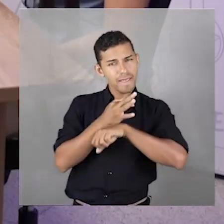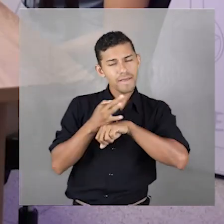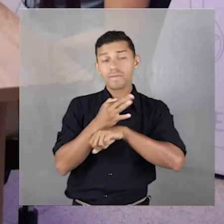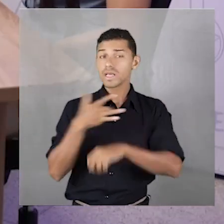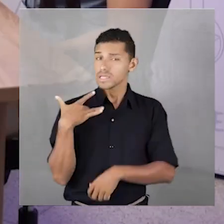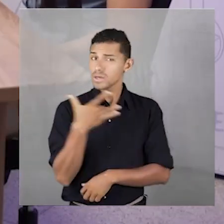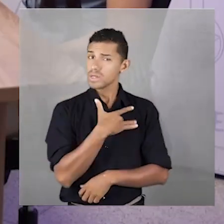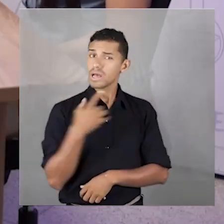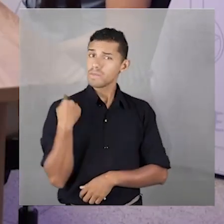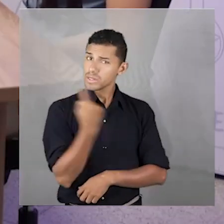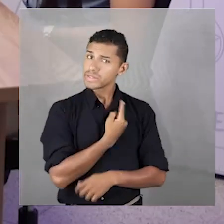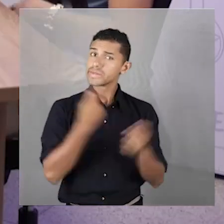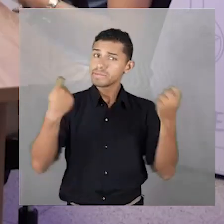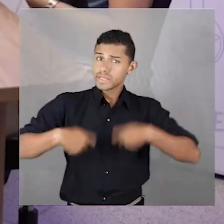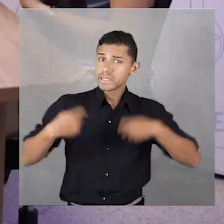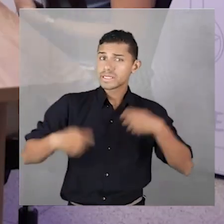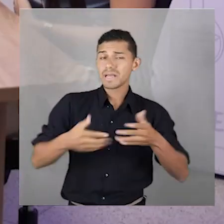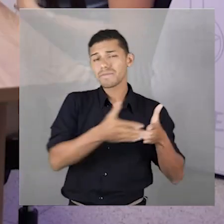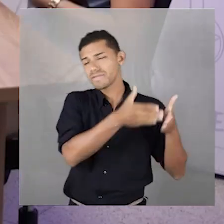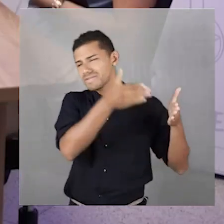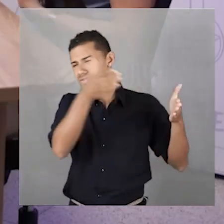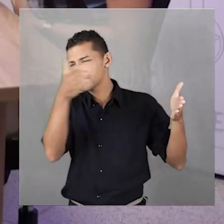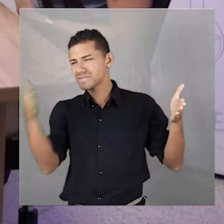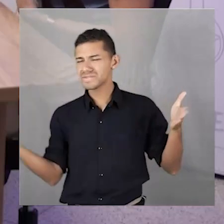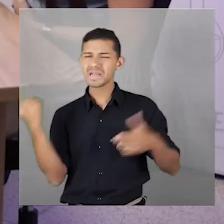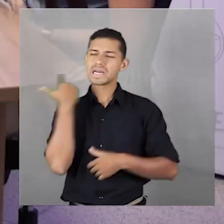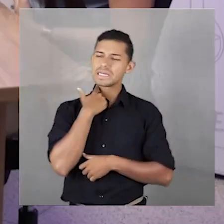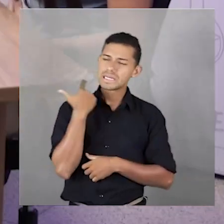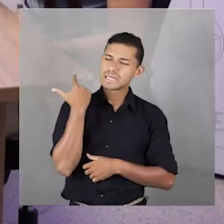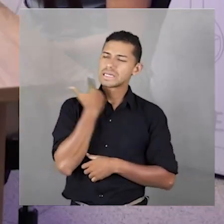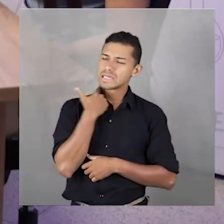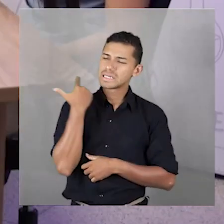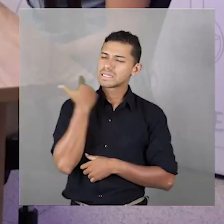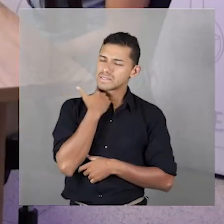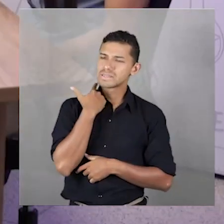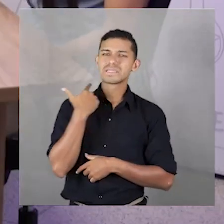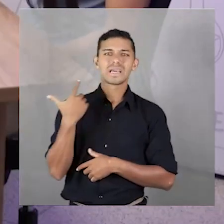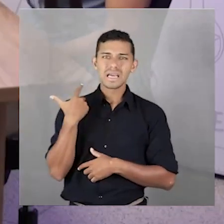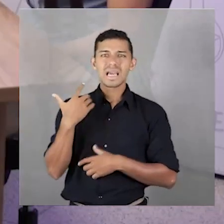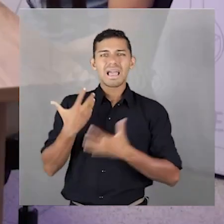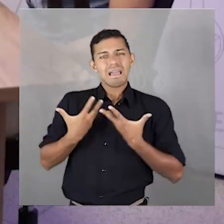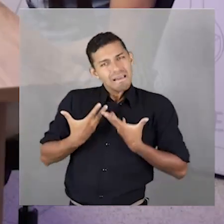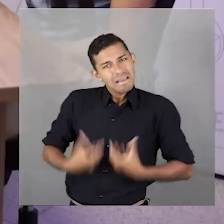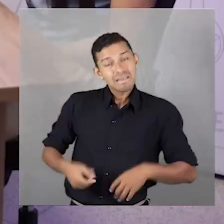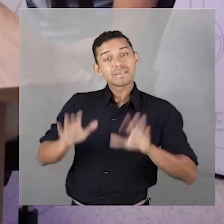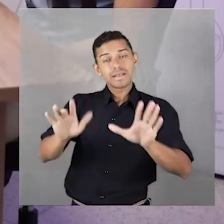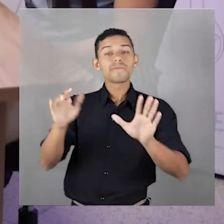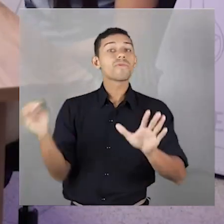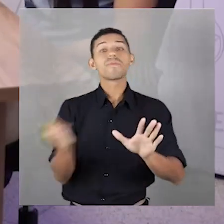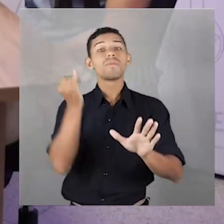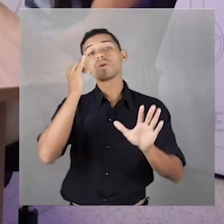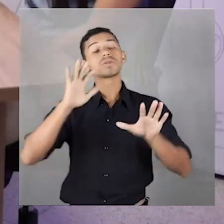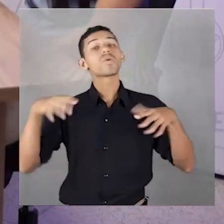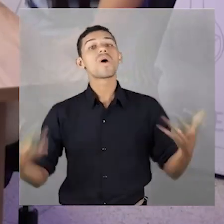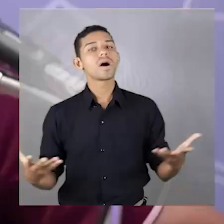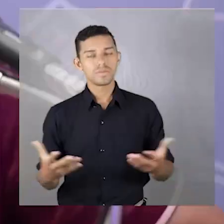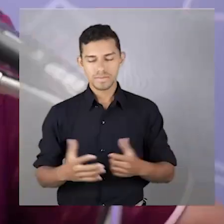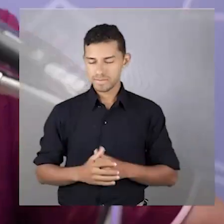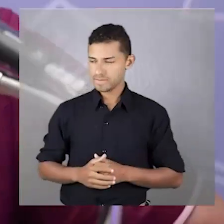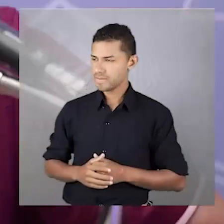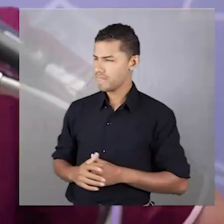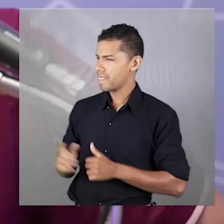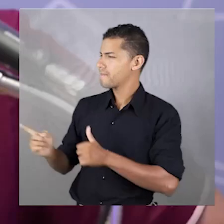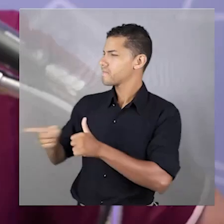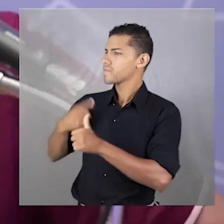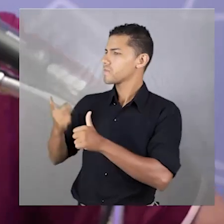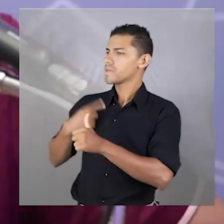saudável para a gente precisa, né? A gente vive numa rotina tão corriqueira, né? Qual a importância disso realmente na vida do... Bia, em